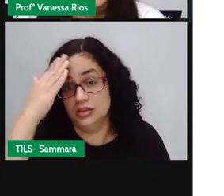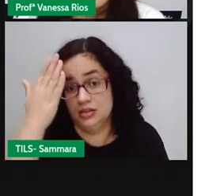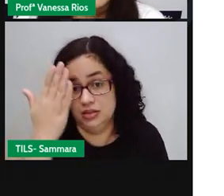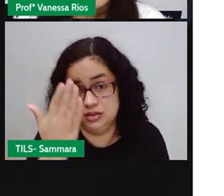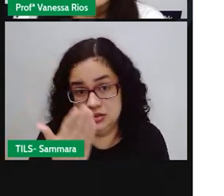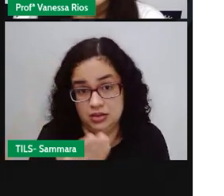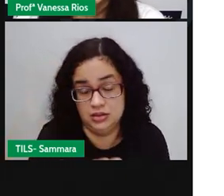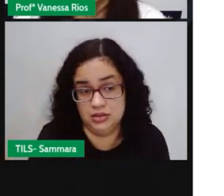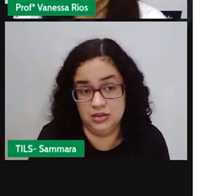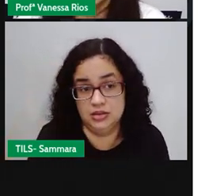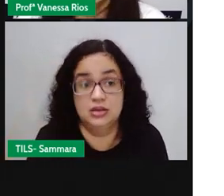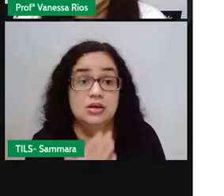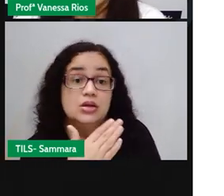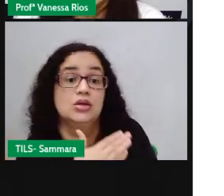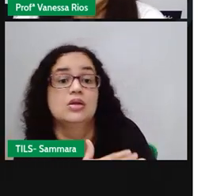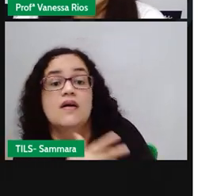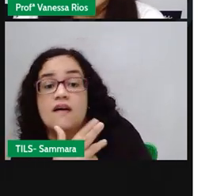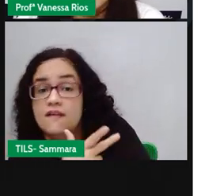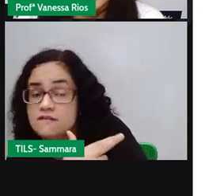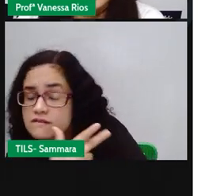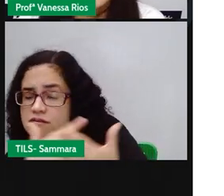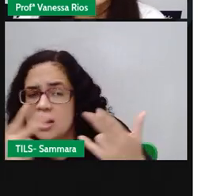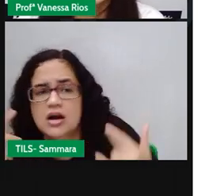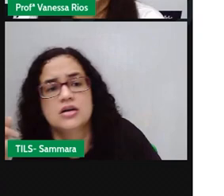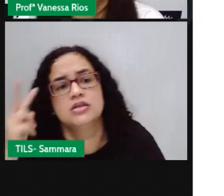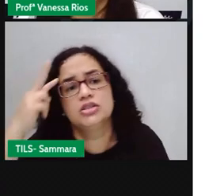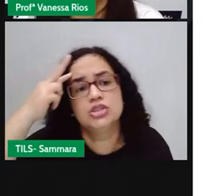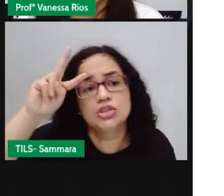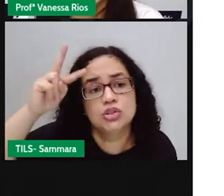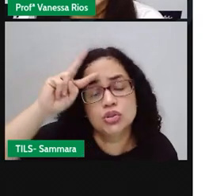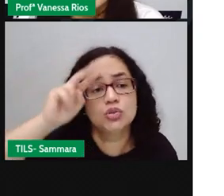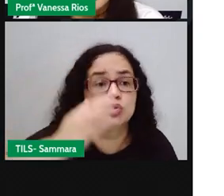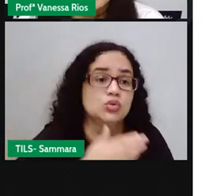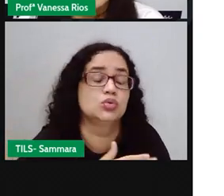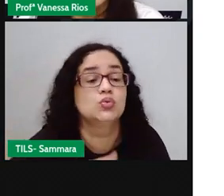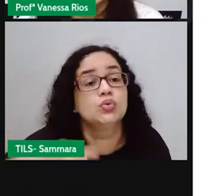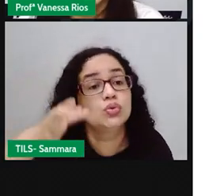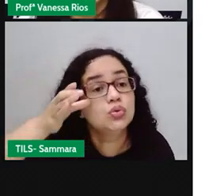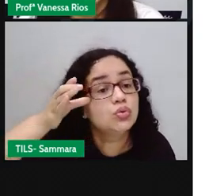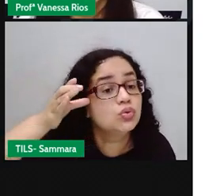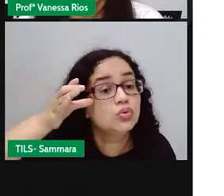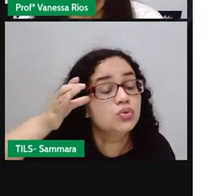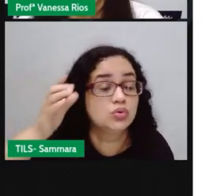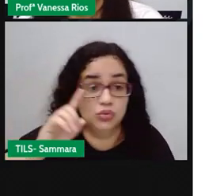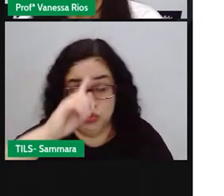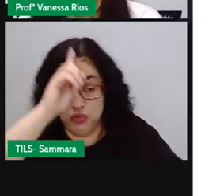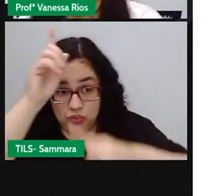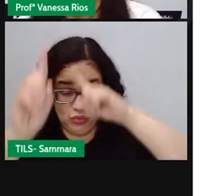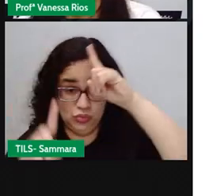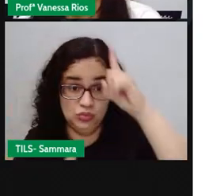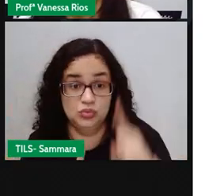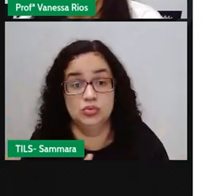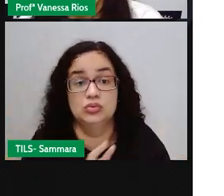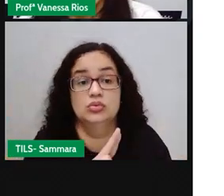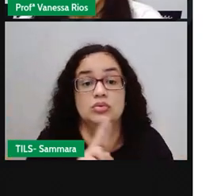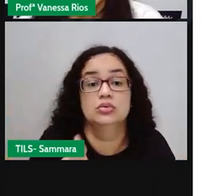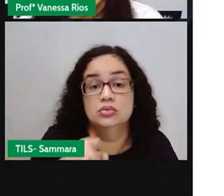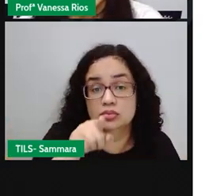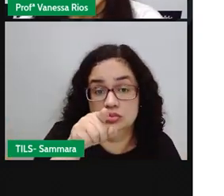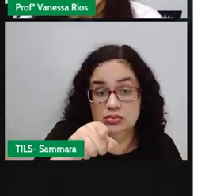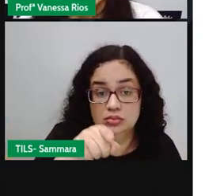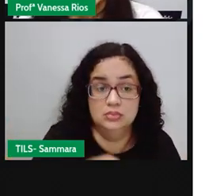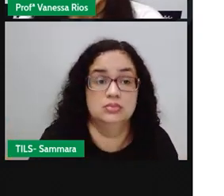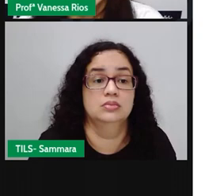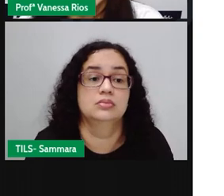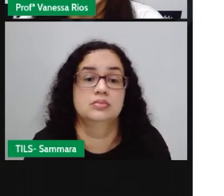Acredita-se, porém, ó, porque existem aí várias histórias que ele tenha surgido na China, inventado por um soldado chamado Hung